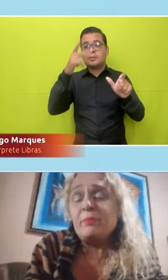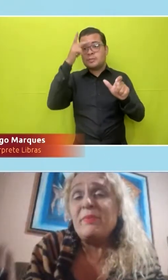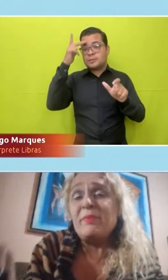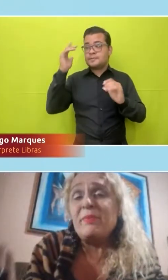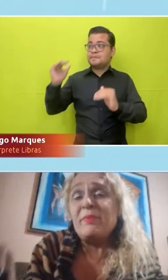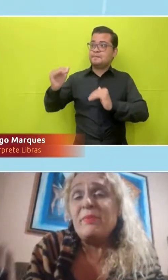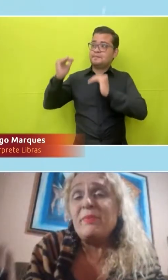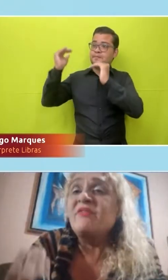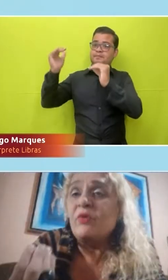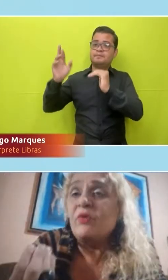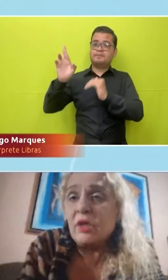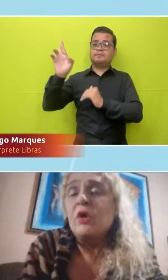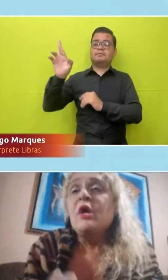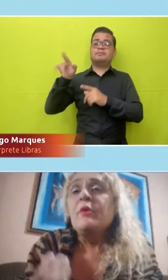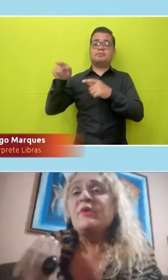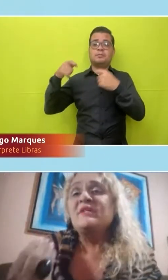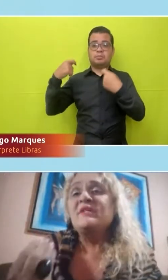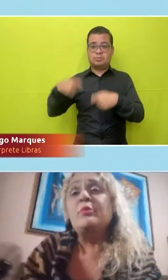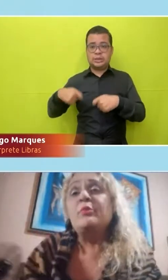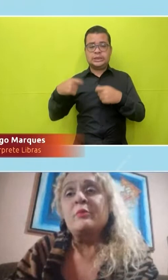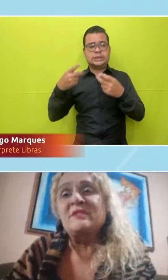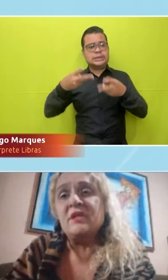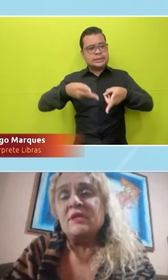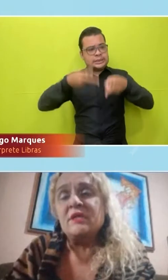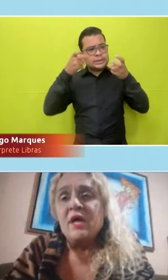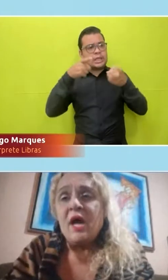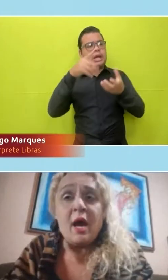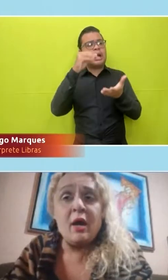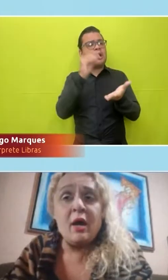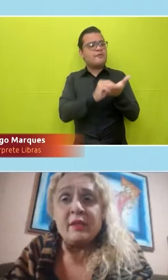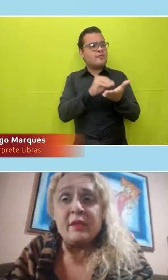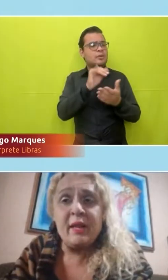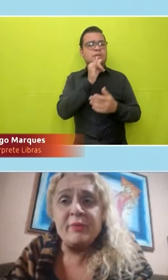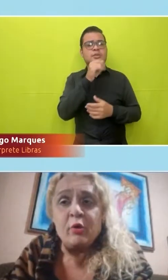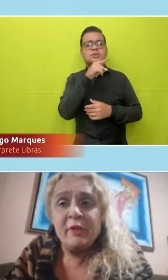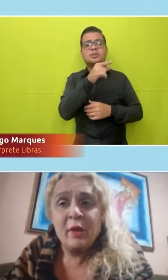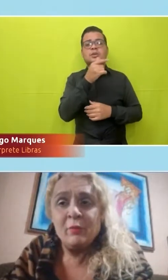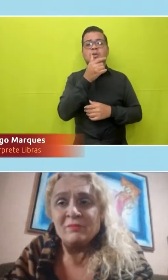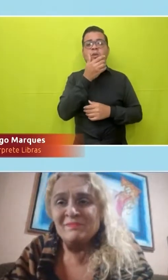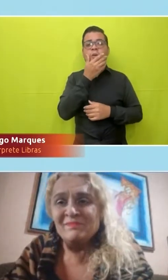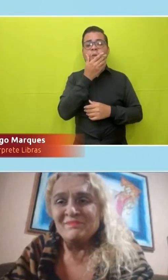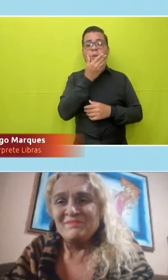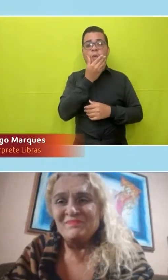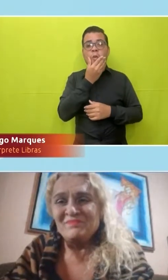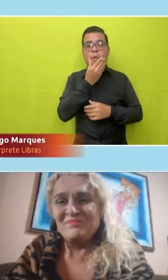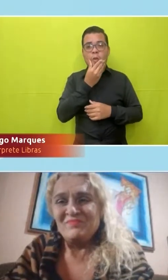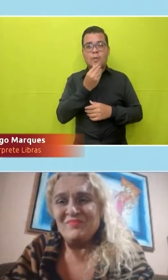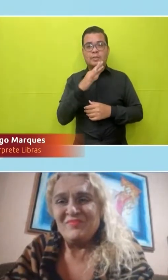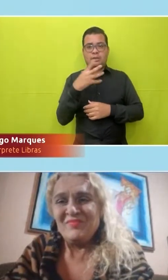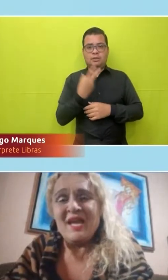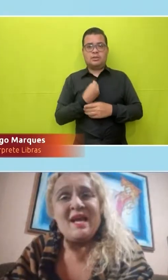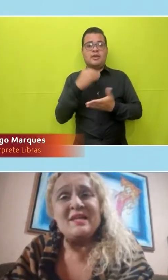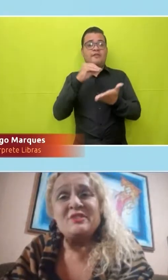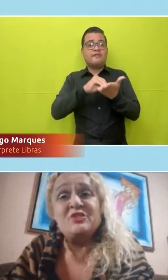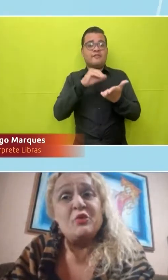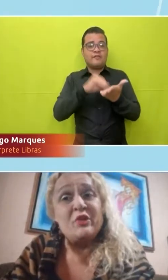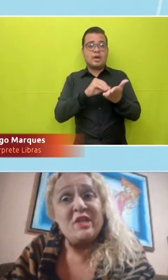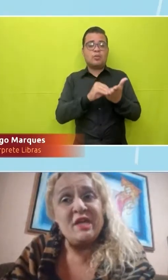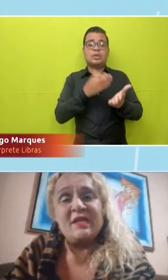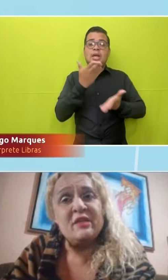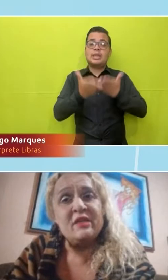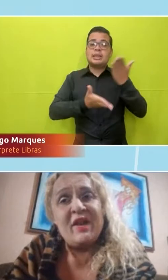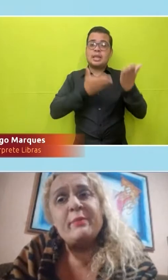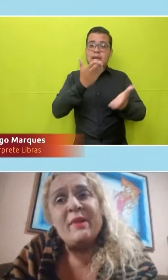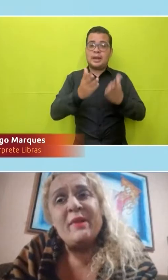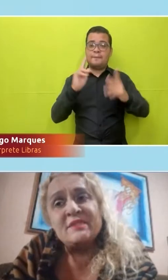transexualizador perceba que está faltando, por exemplo, para os homens trans, a terapia hormonal. E aí a disforia, que